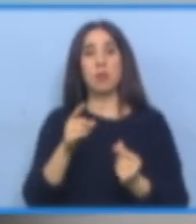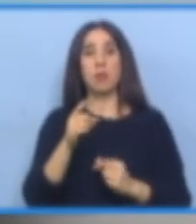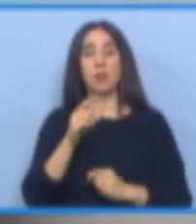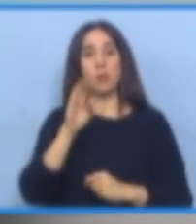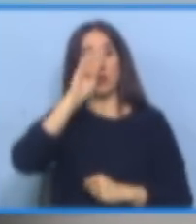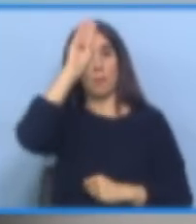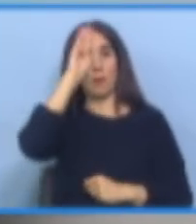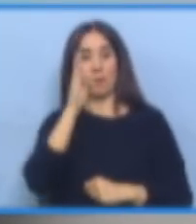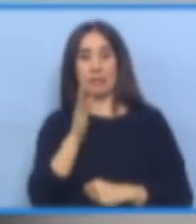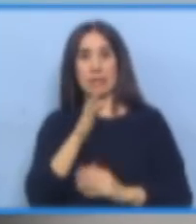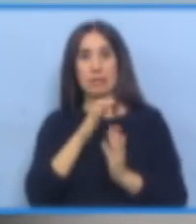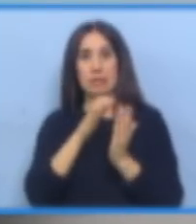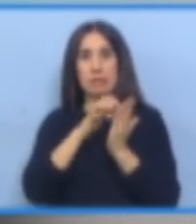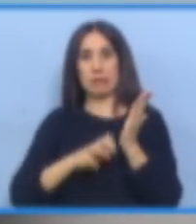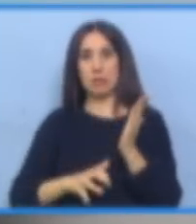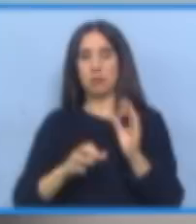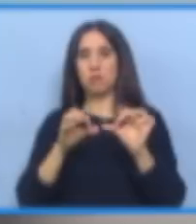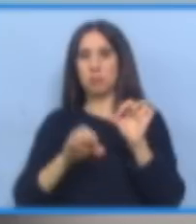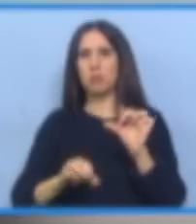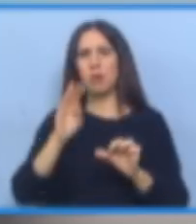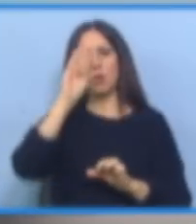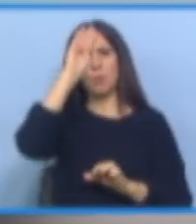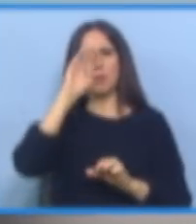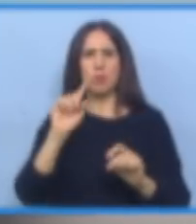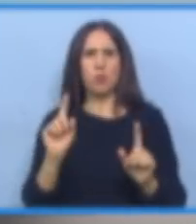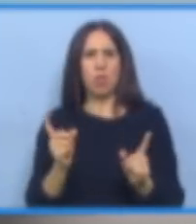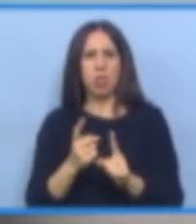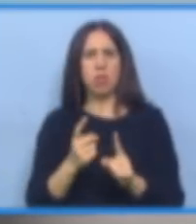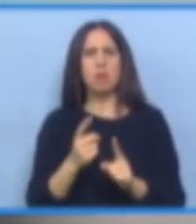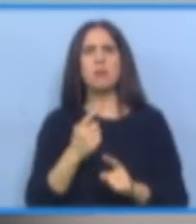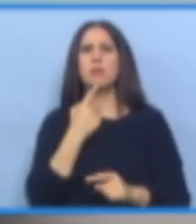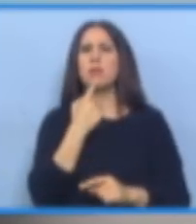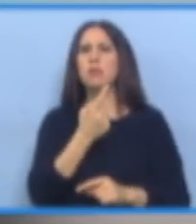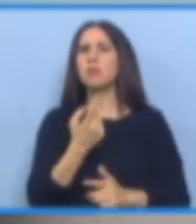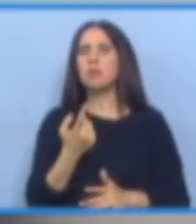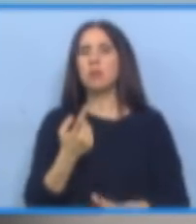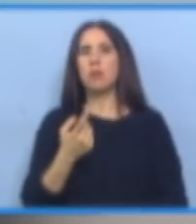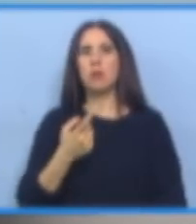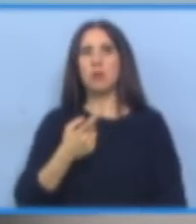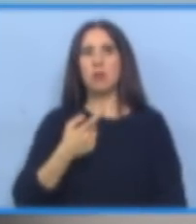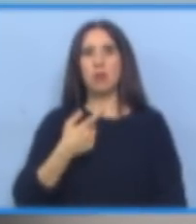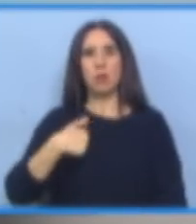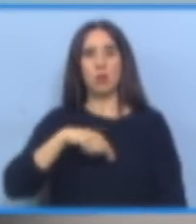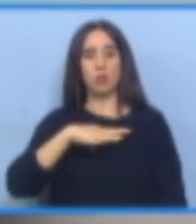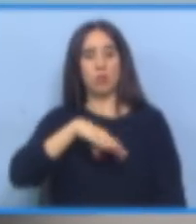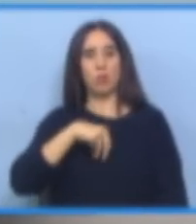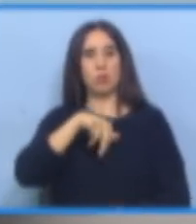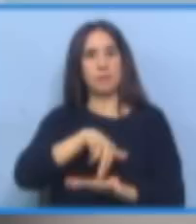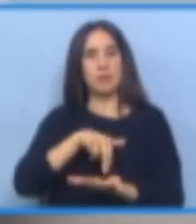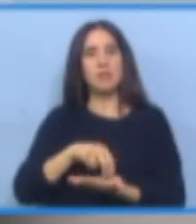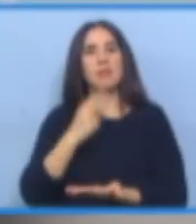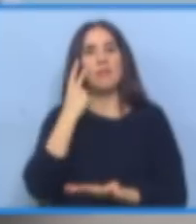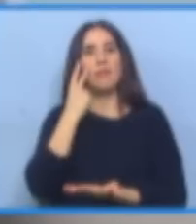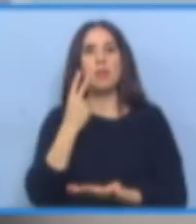mensagem para este dia. Esta mensagem, o Papa, de uma forma muito sucinta, começa por dizer que a nossa presença neste mundo, a nossa vida,